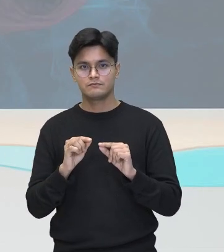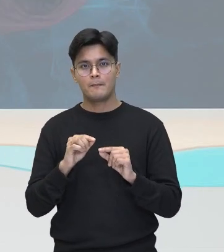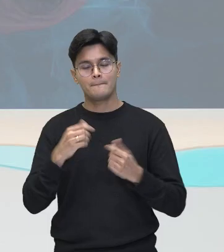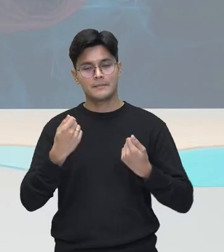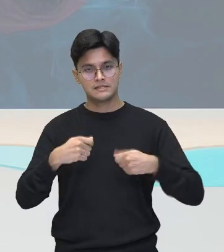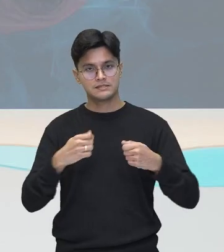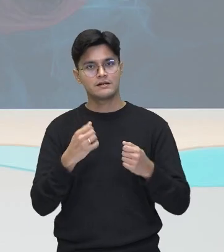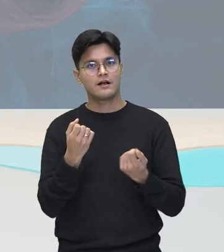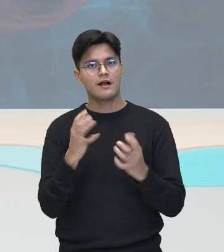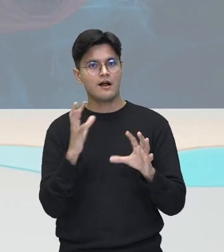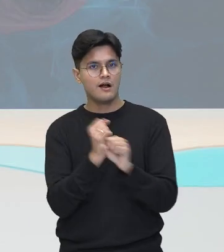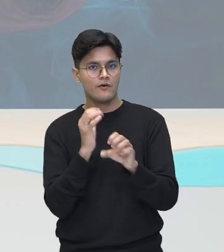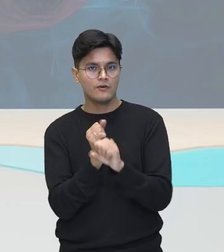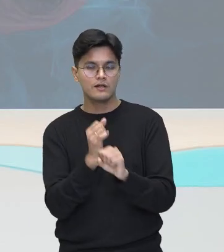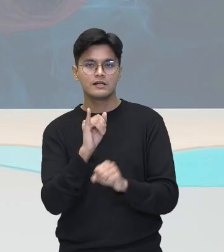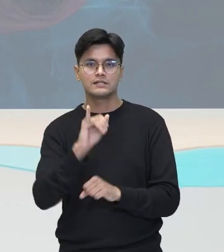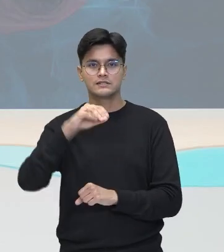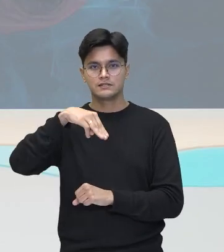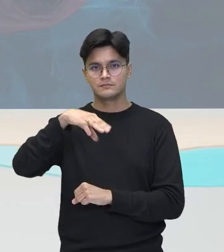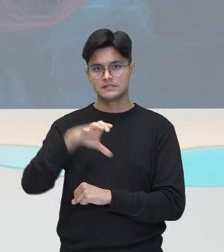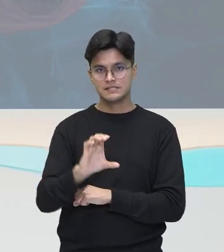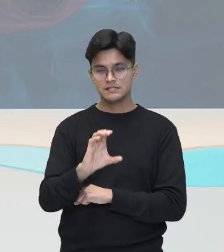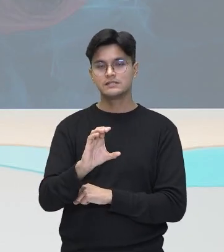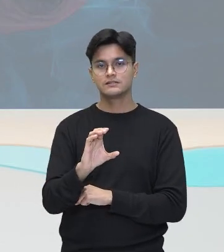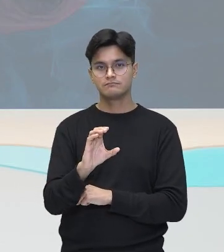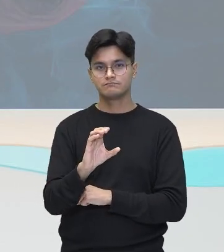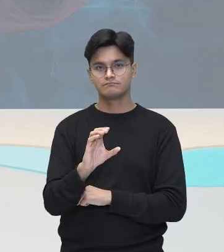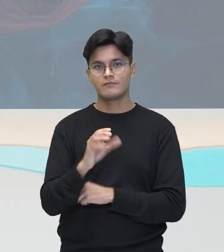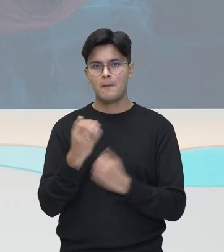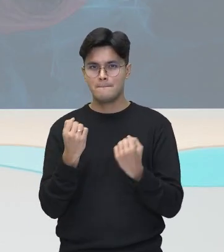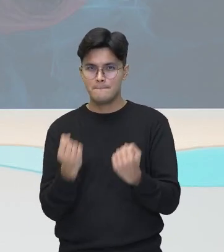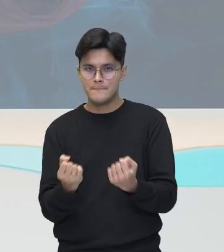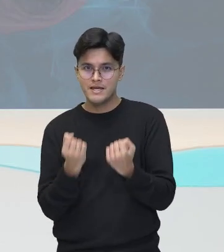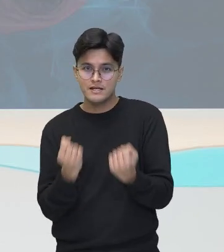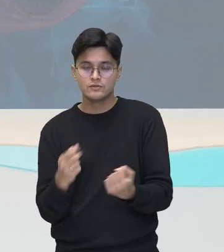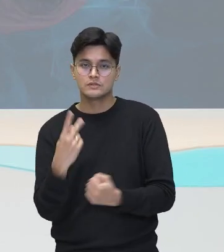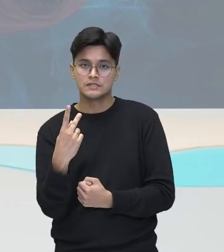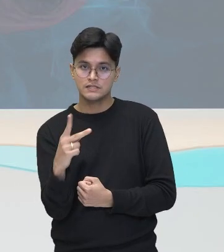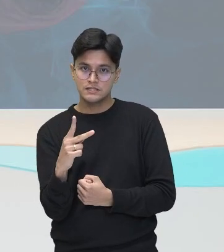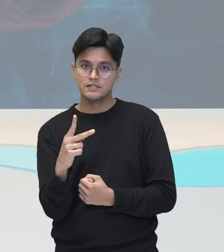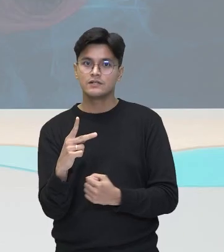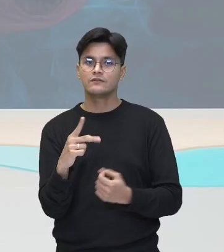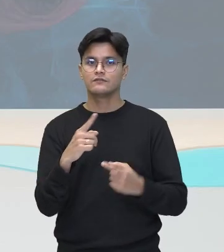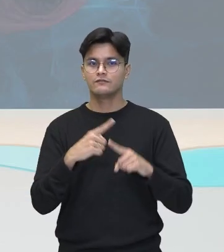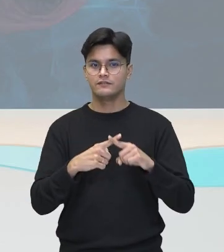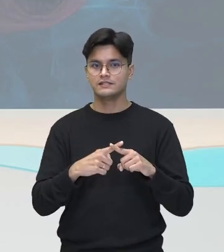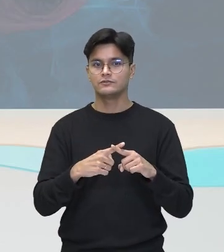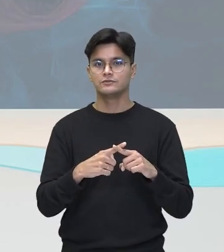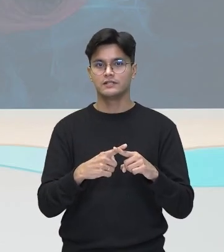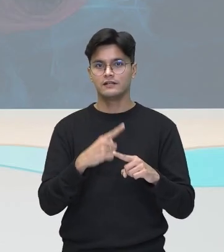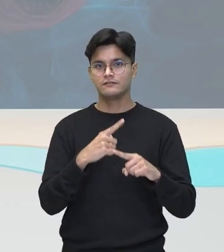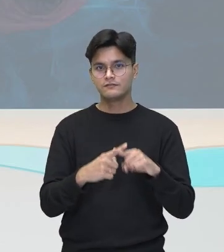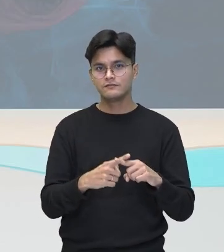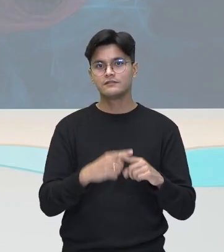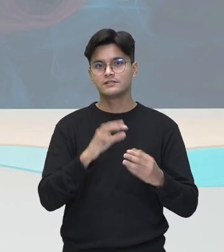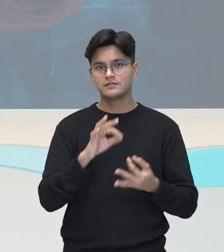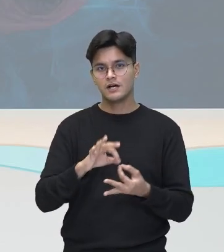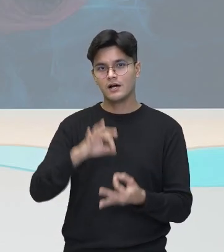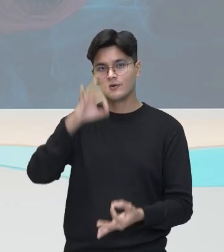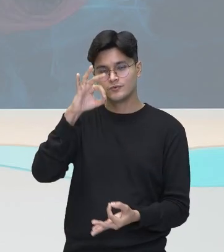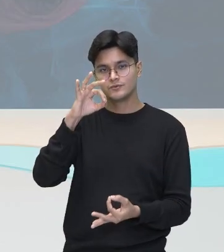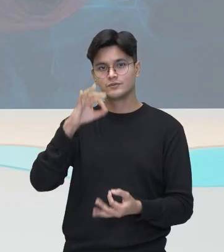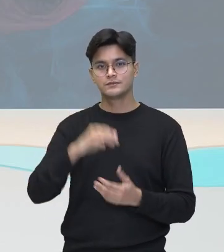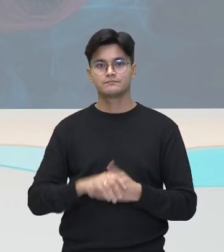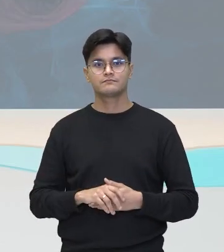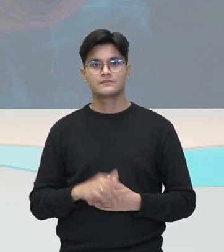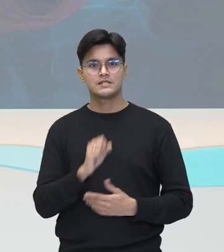dividir pela sua altura vezes a sua altura. Você faz essa continha, o número que der você vai para uma tabelinha. Deu acima de 30,